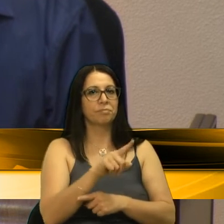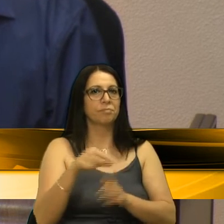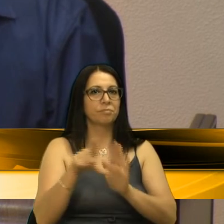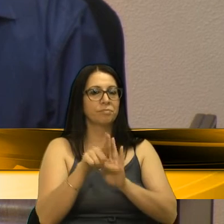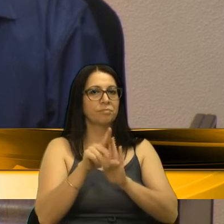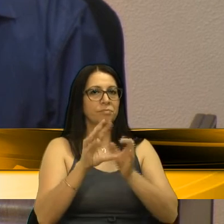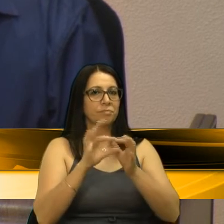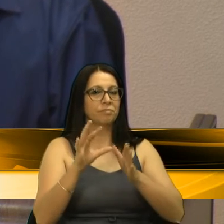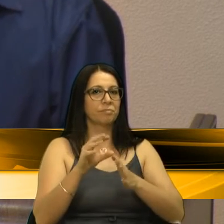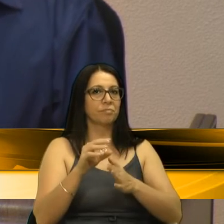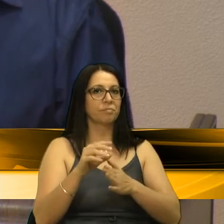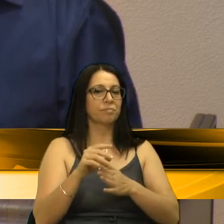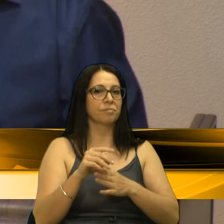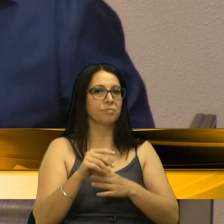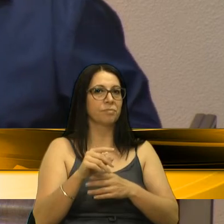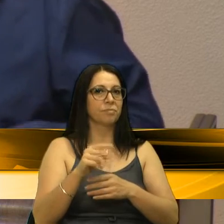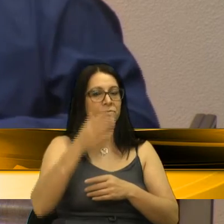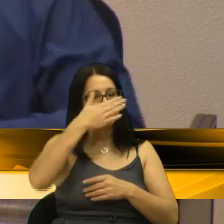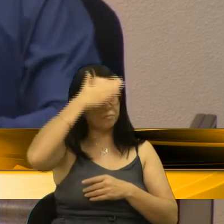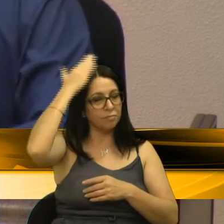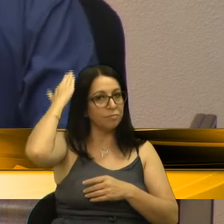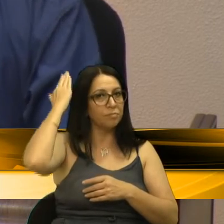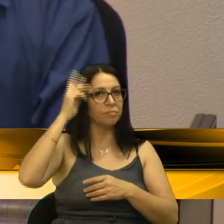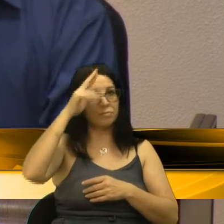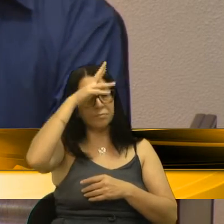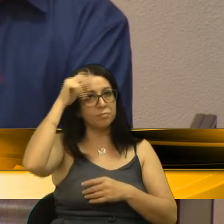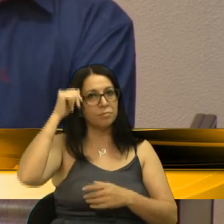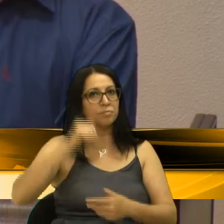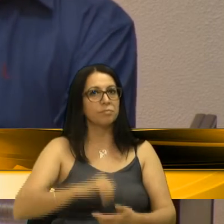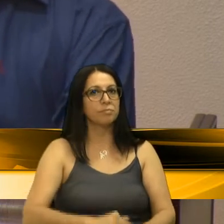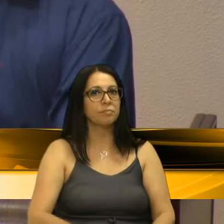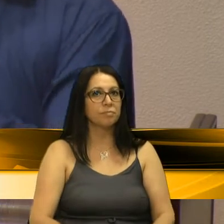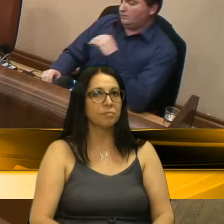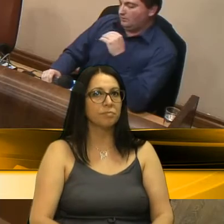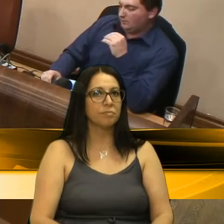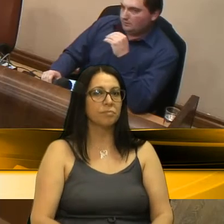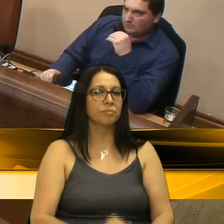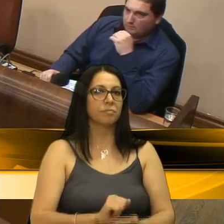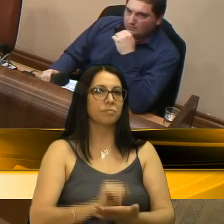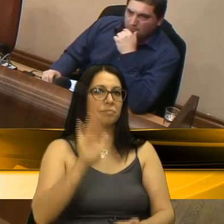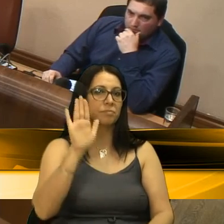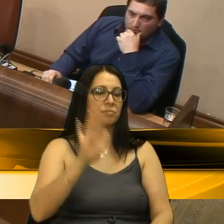entra em vigor na data de sua publicação, Caxias do Sul, 22 de setembro de 2014.